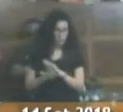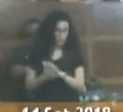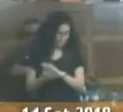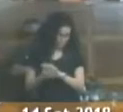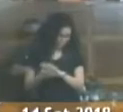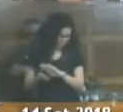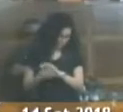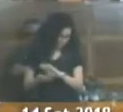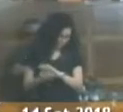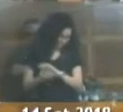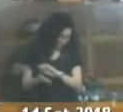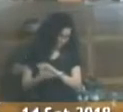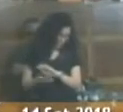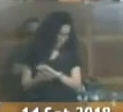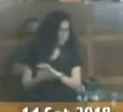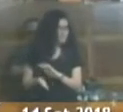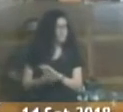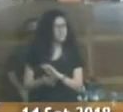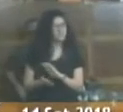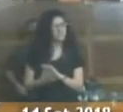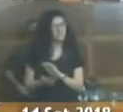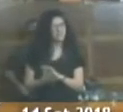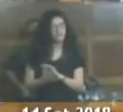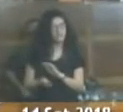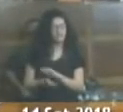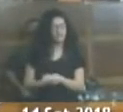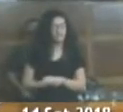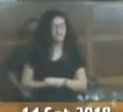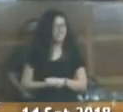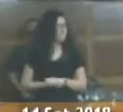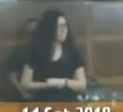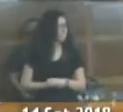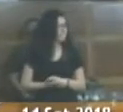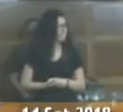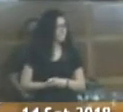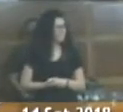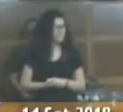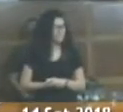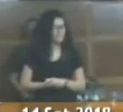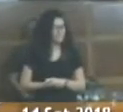Obrigado, Jackson. Essa palavra para o Antônio.